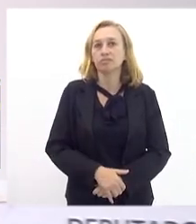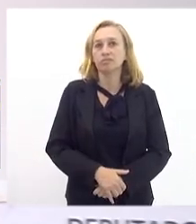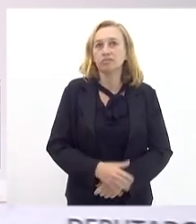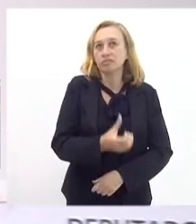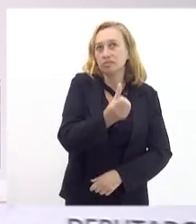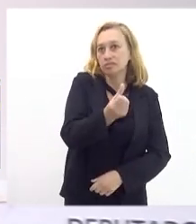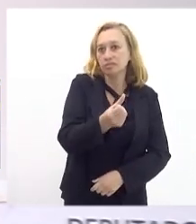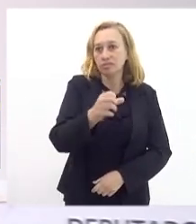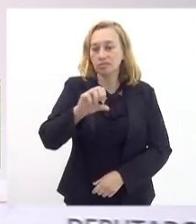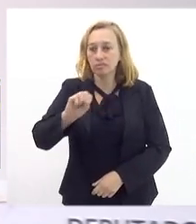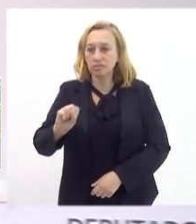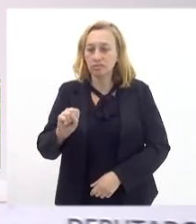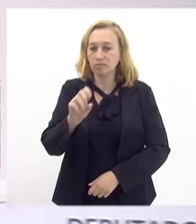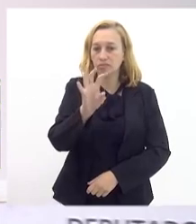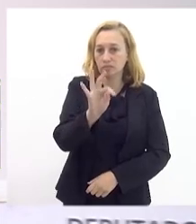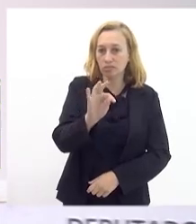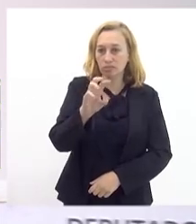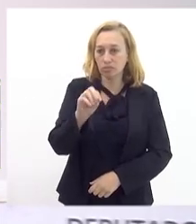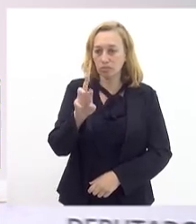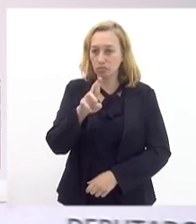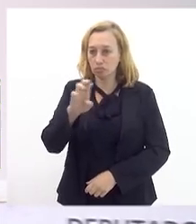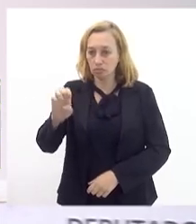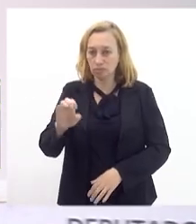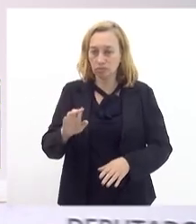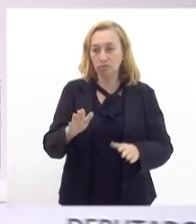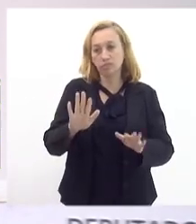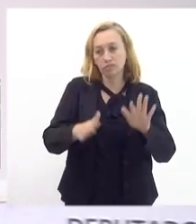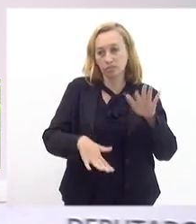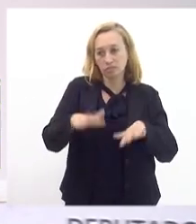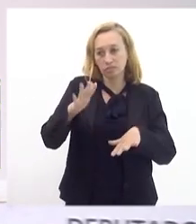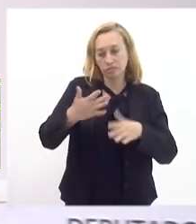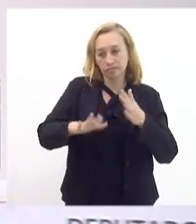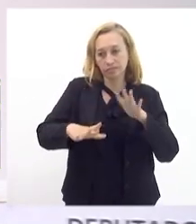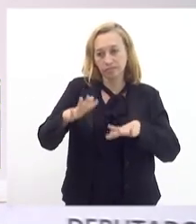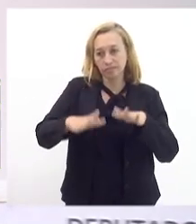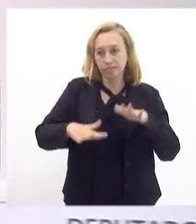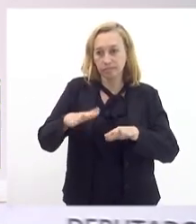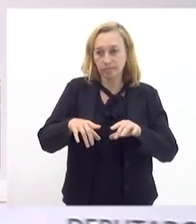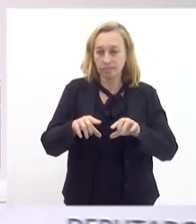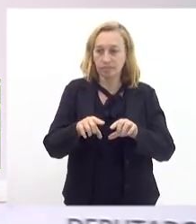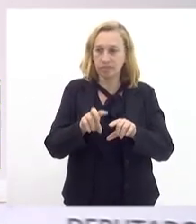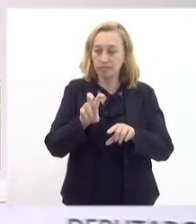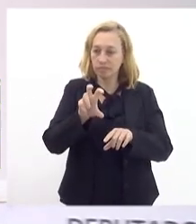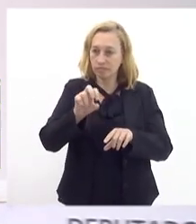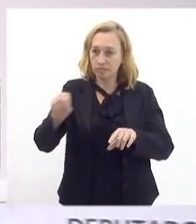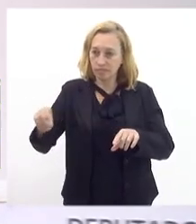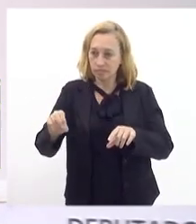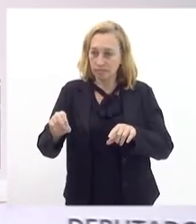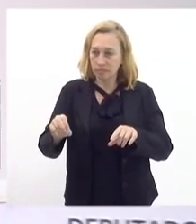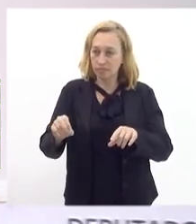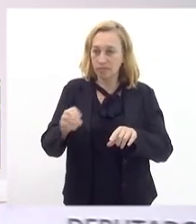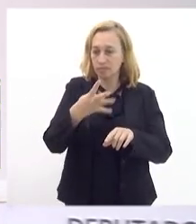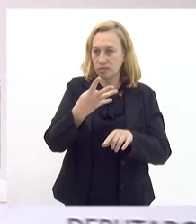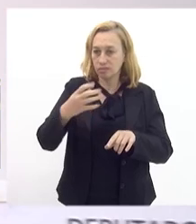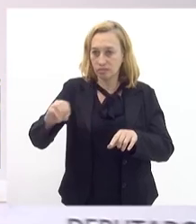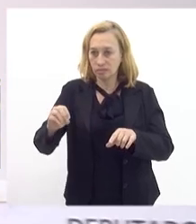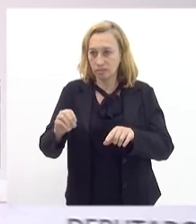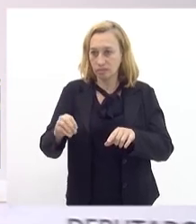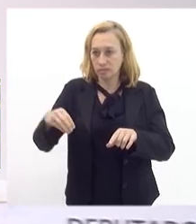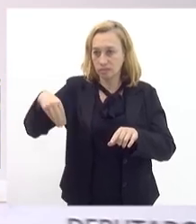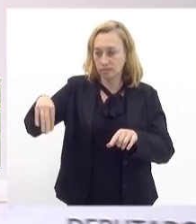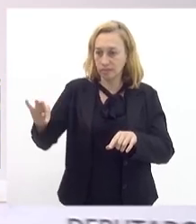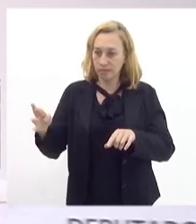gerar e seis a oito Torres dependendo se passar ela vai ser 500 400 metros de 7 que terão